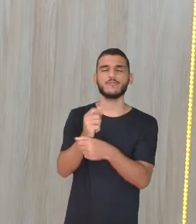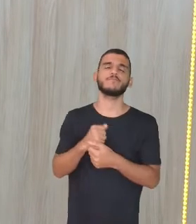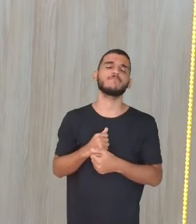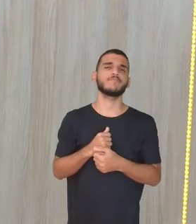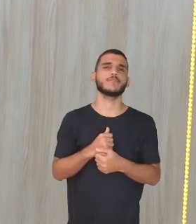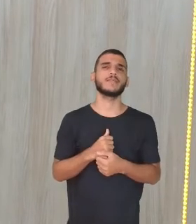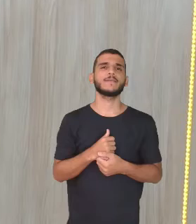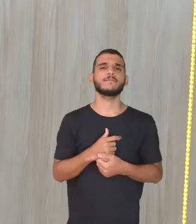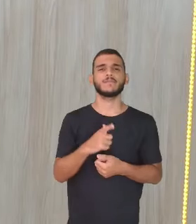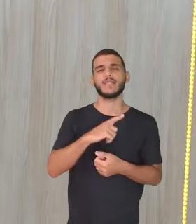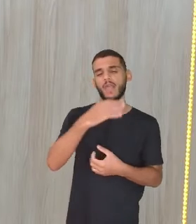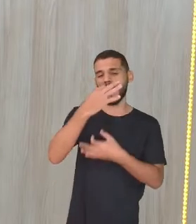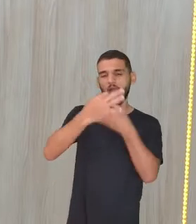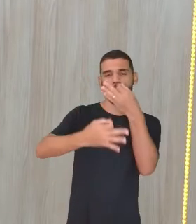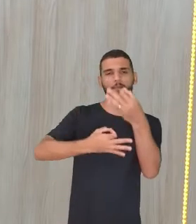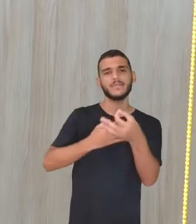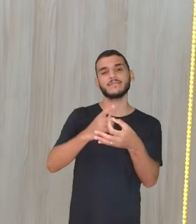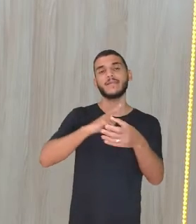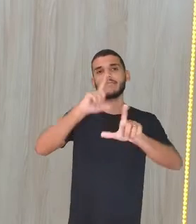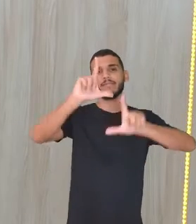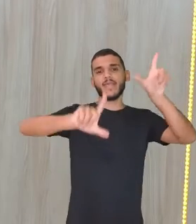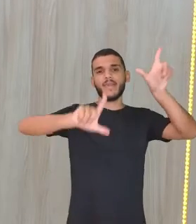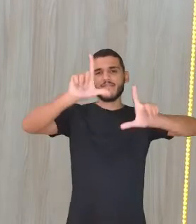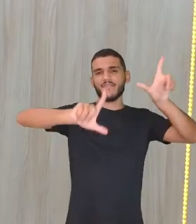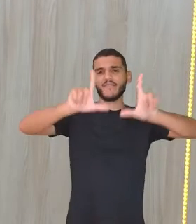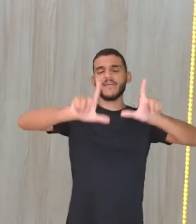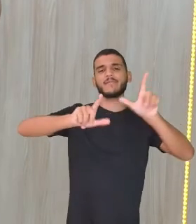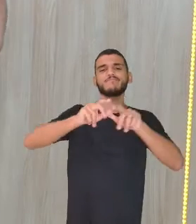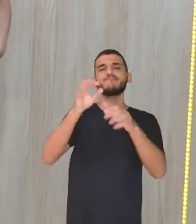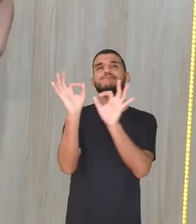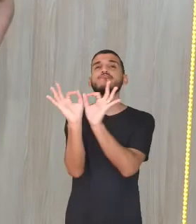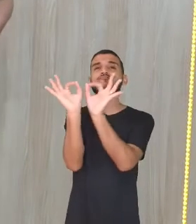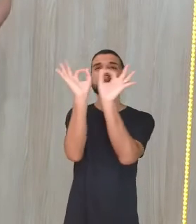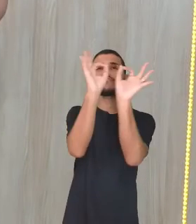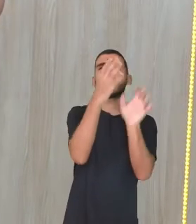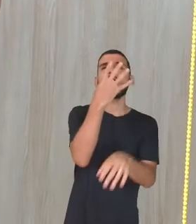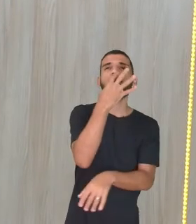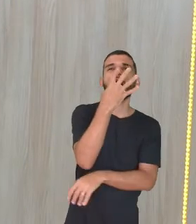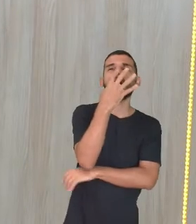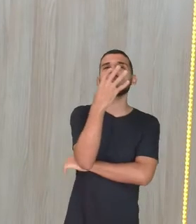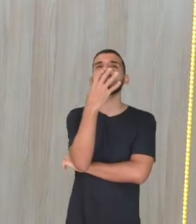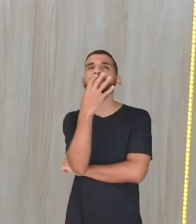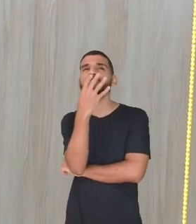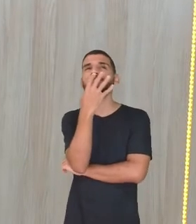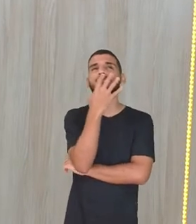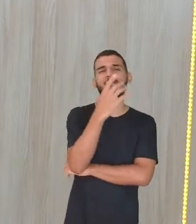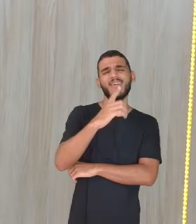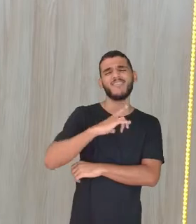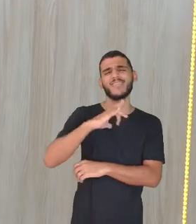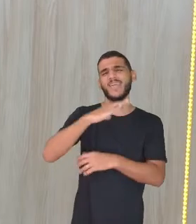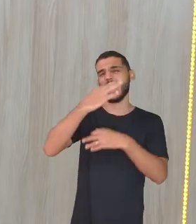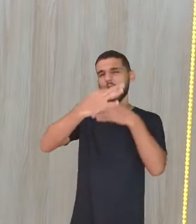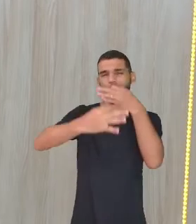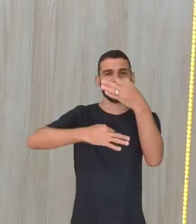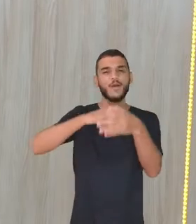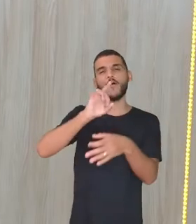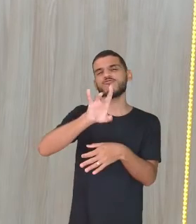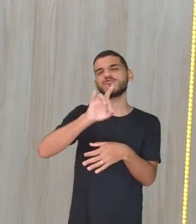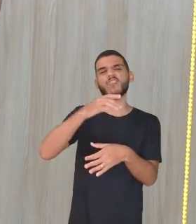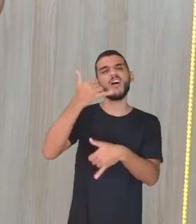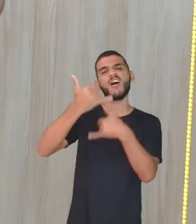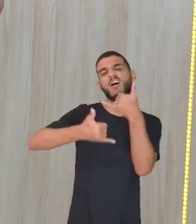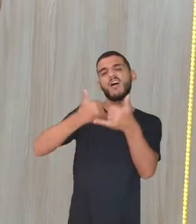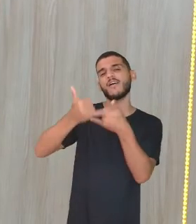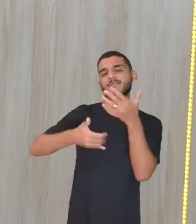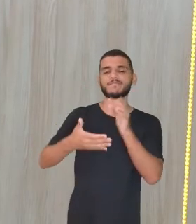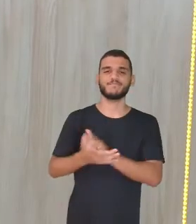apareceu aqueles comerciais. Será que tem argumentação ali? Ou será que é só entretenimento? E